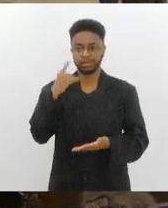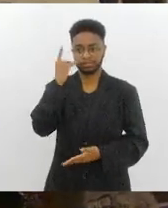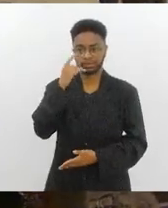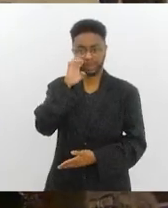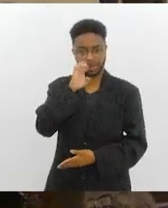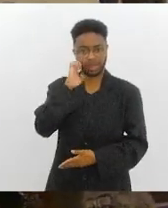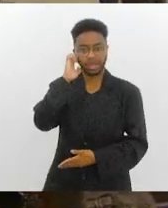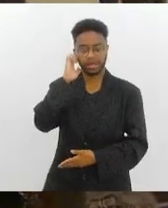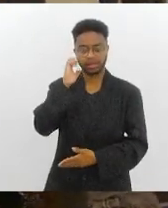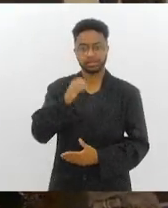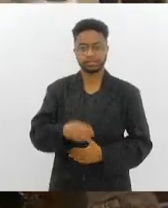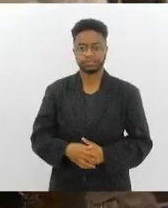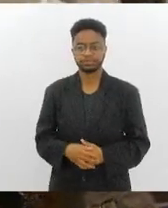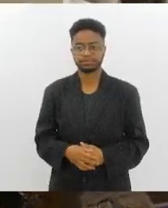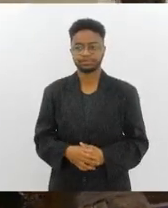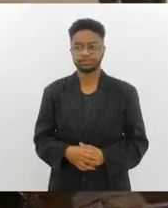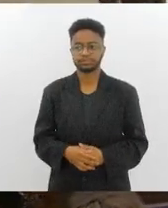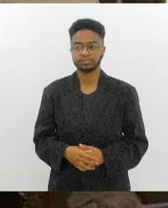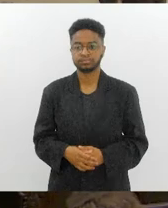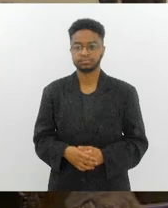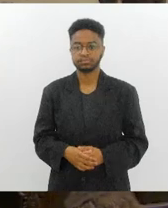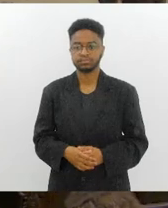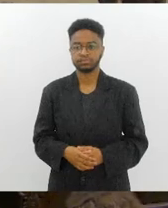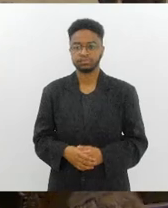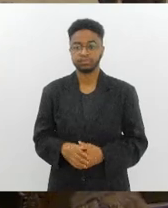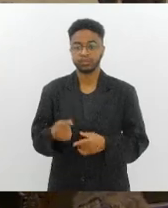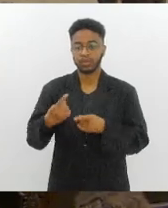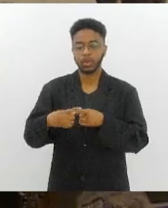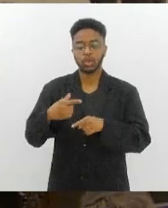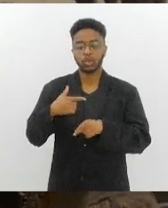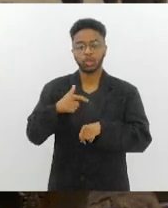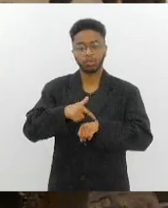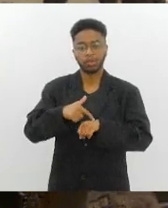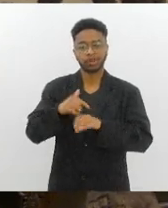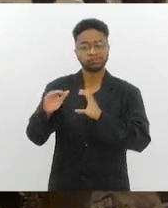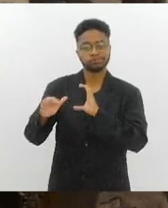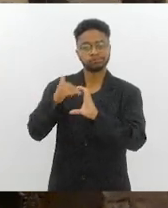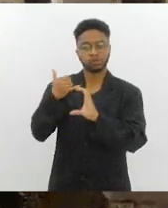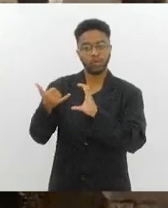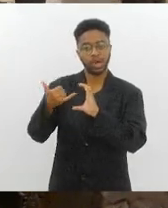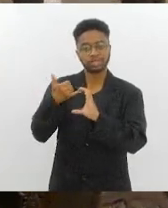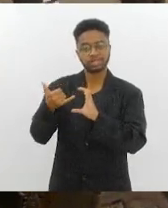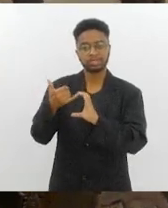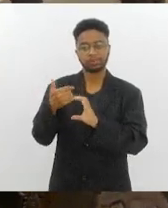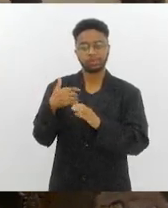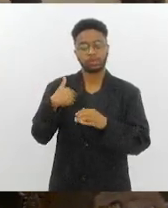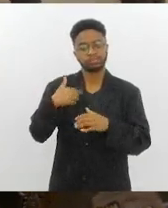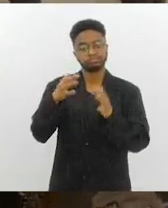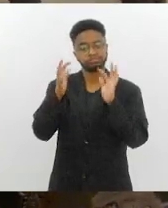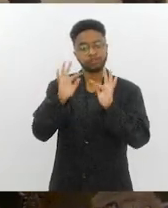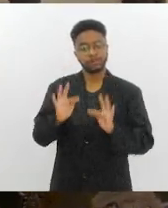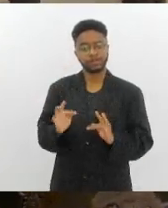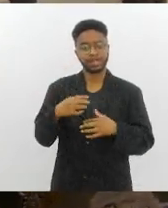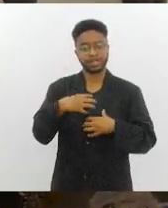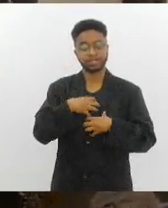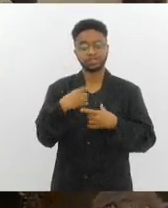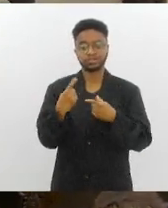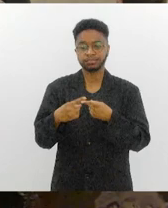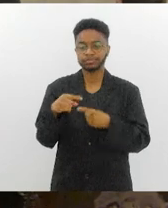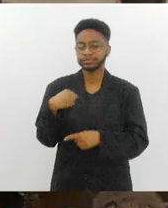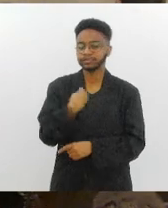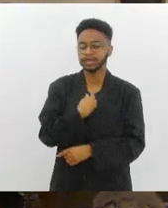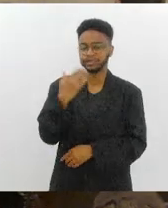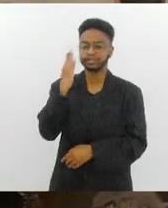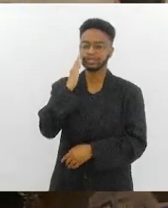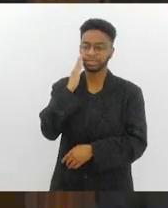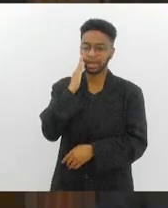nos fez. Assim que eu recebi lá o WhatsApp, a ligação dela, fiquei super feliz, porque a gente sabe, a gente que está